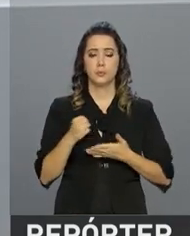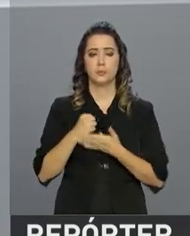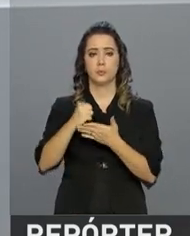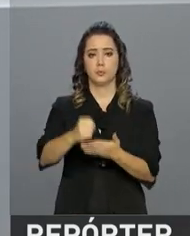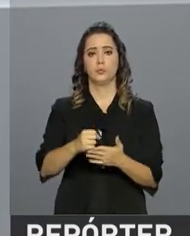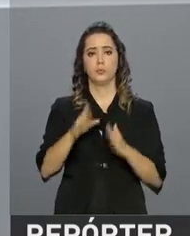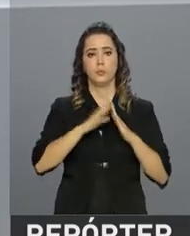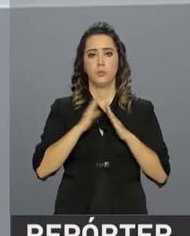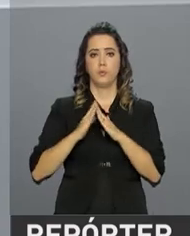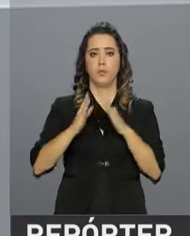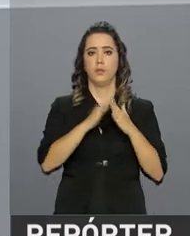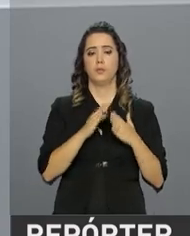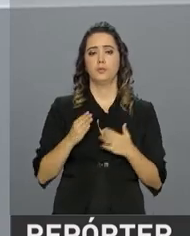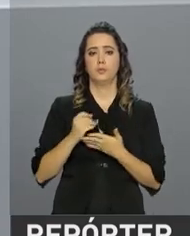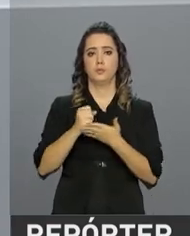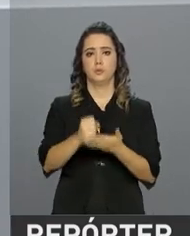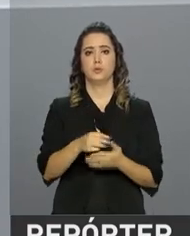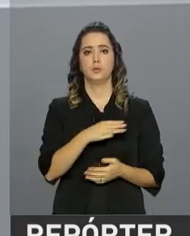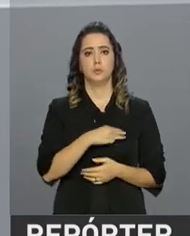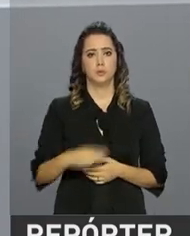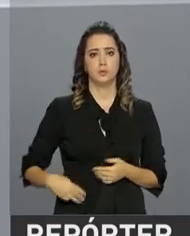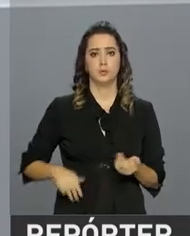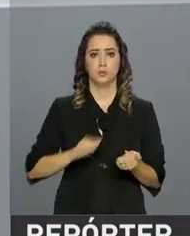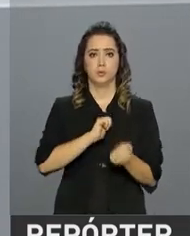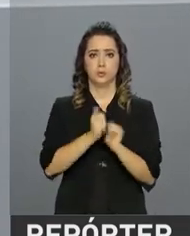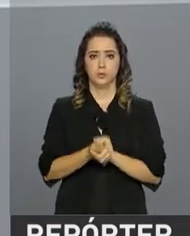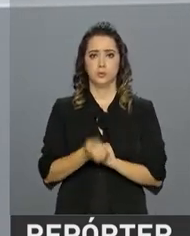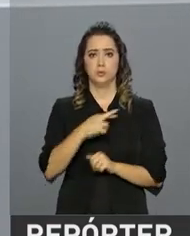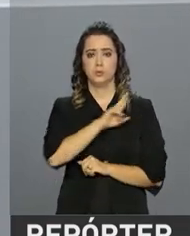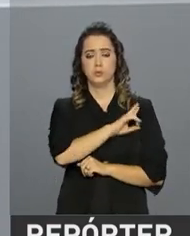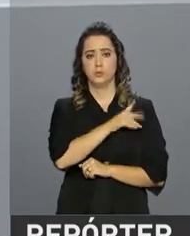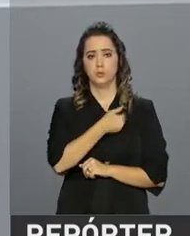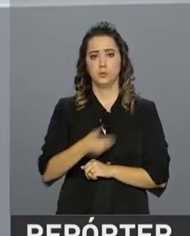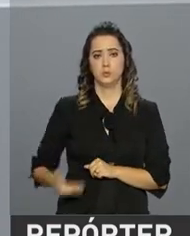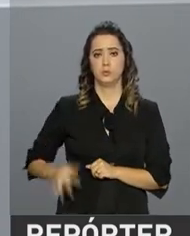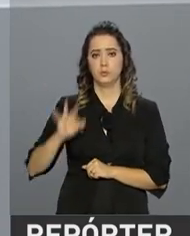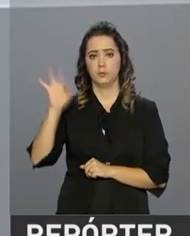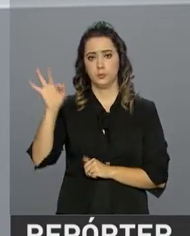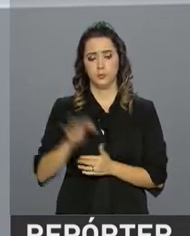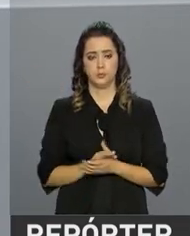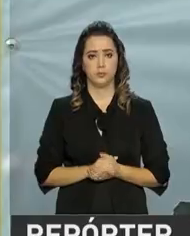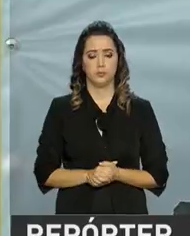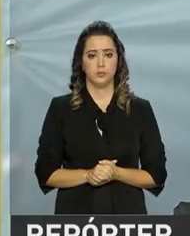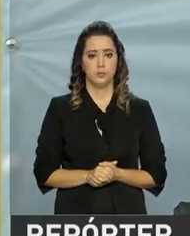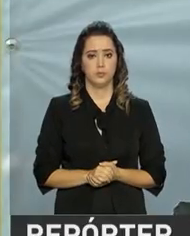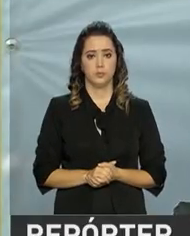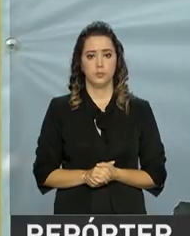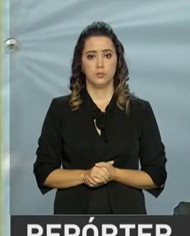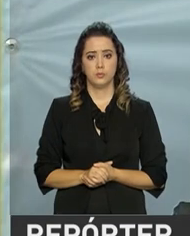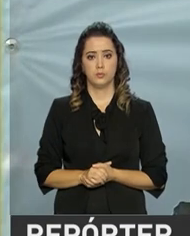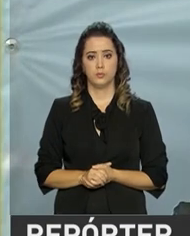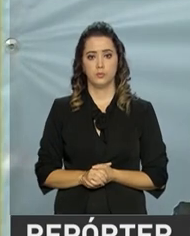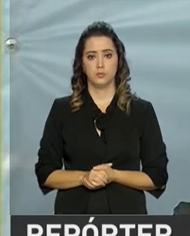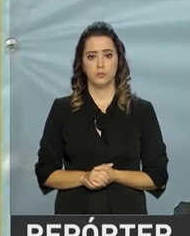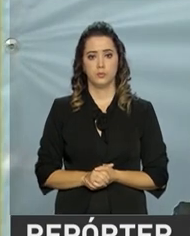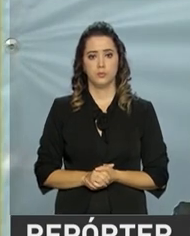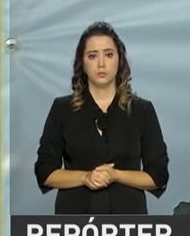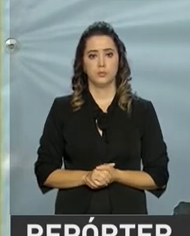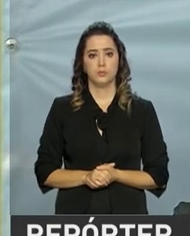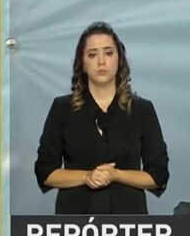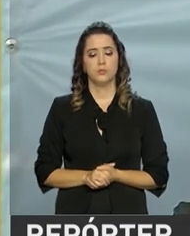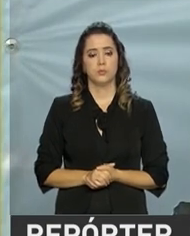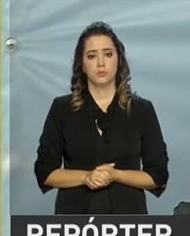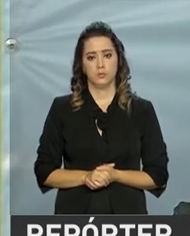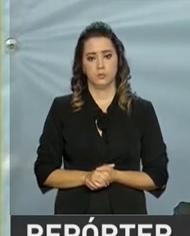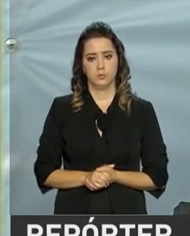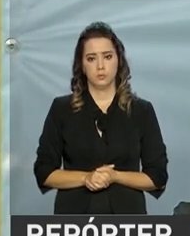foram entregues pelo ministro do Esporte, Leonardo Pisciani, que representou o governo federal. O documento que